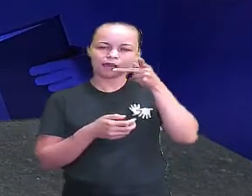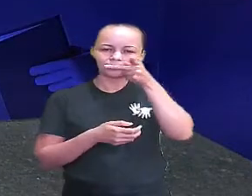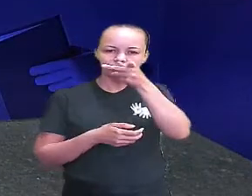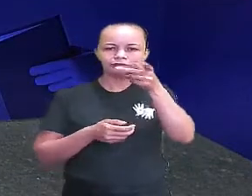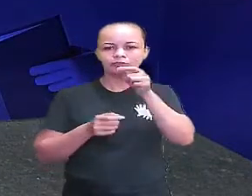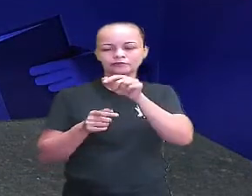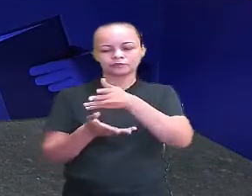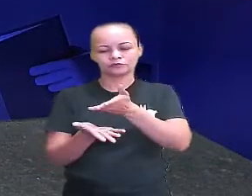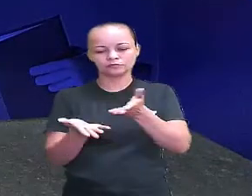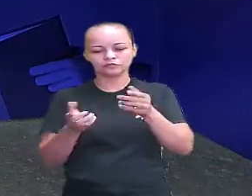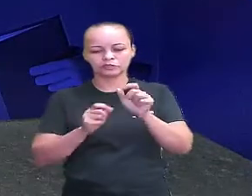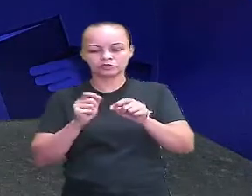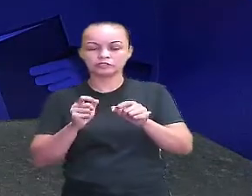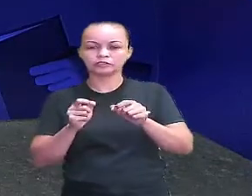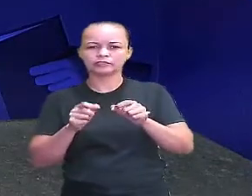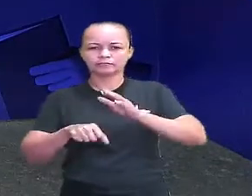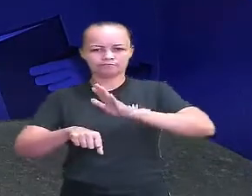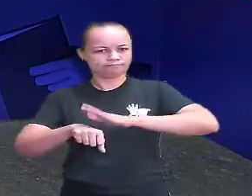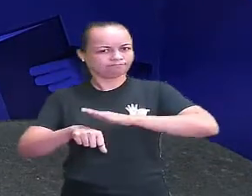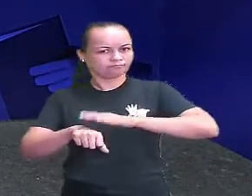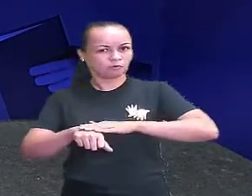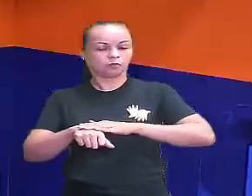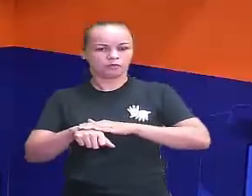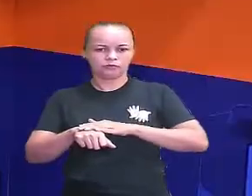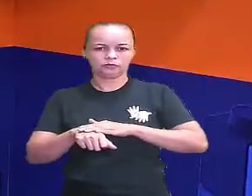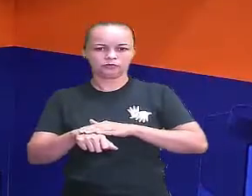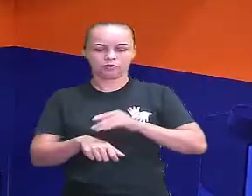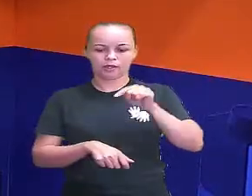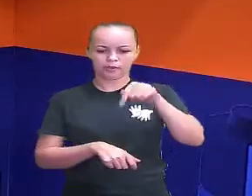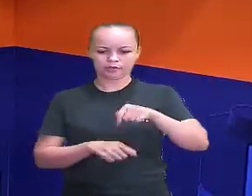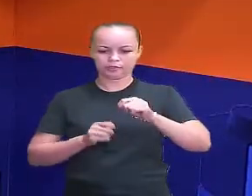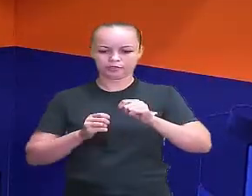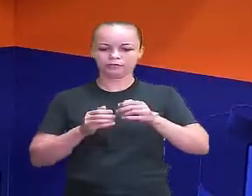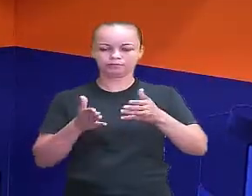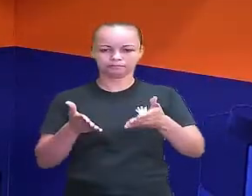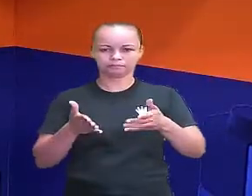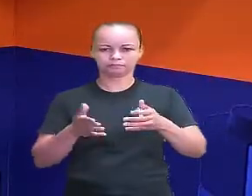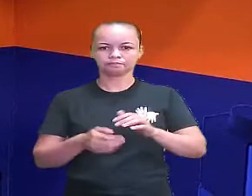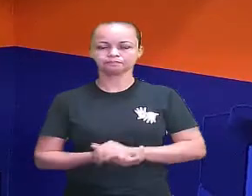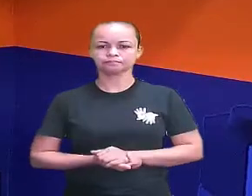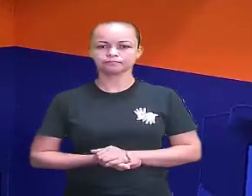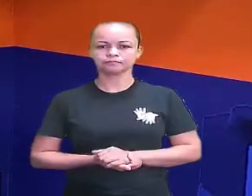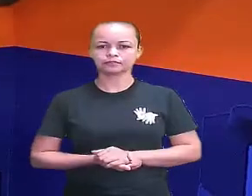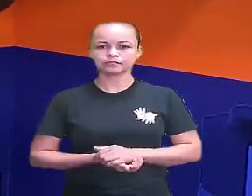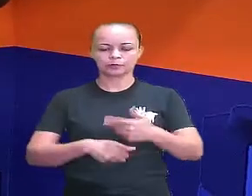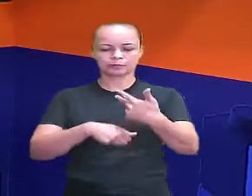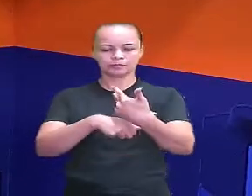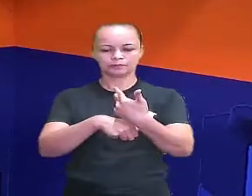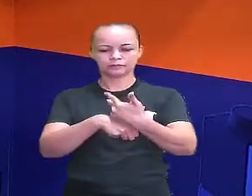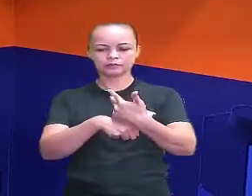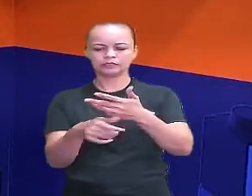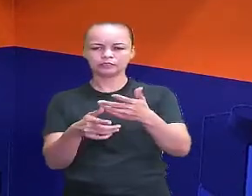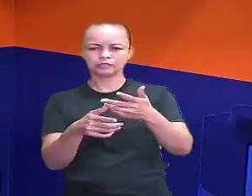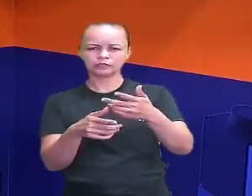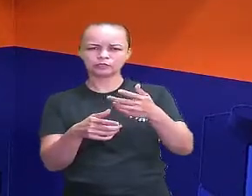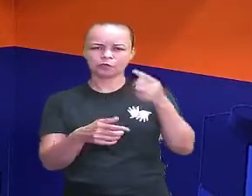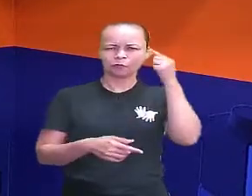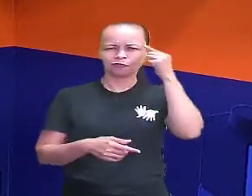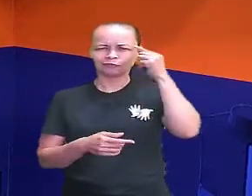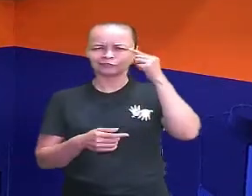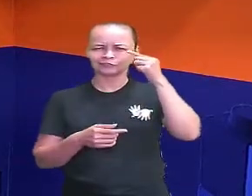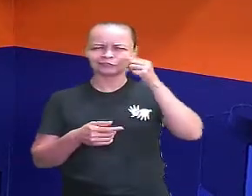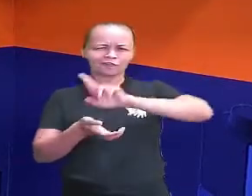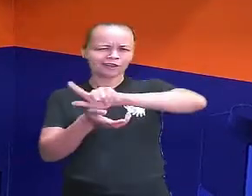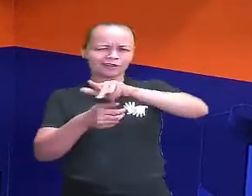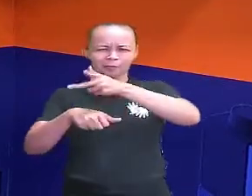deixando claro, que esse momento, gente, esse momento aqui, essa câmera aqui, né? Essa, perfeito. É porque eu sempre confundo, gente. É muitas